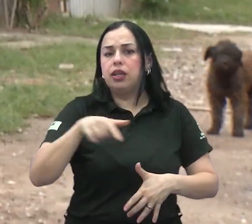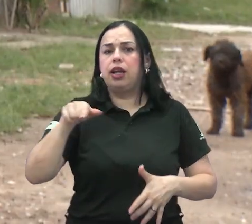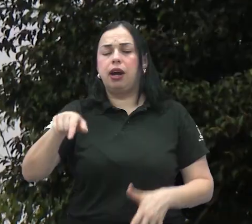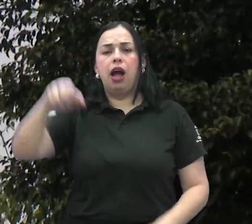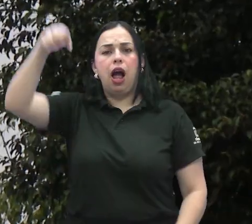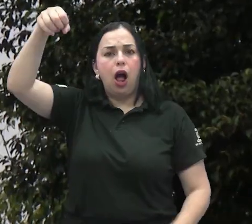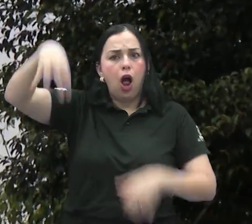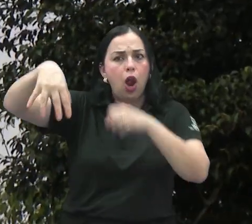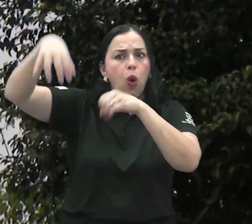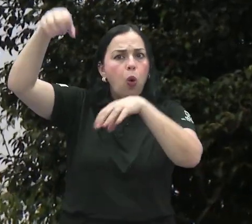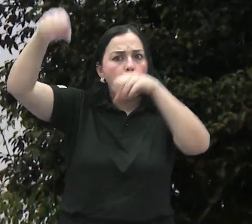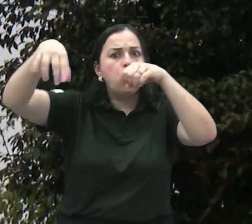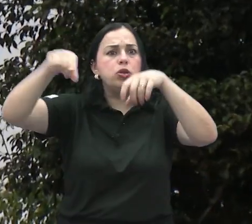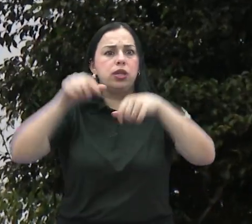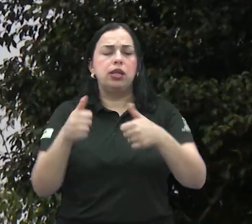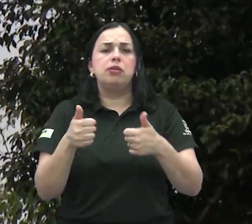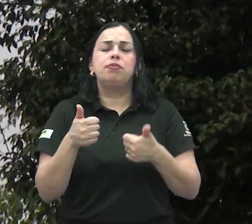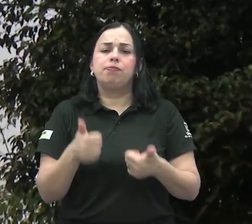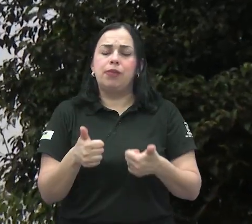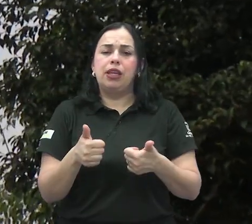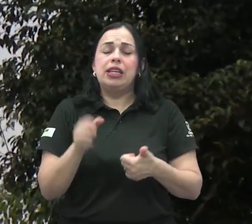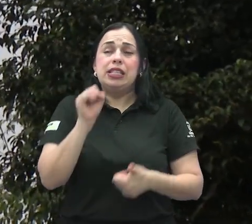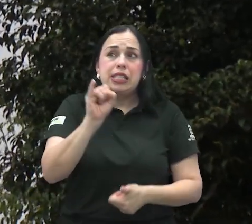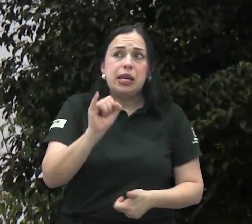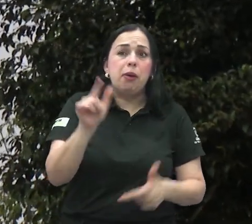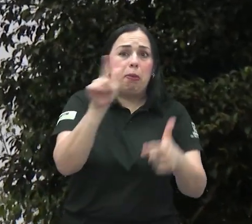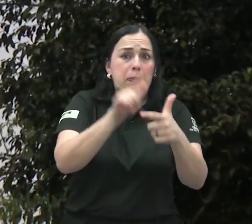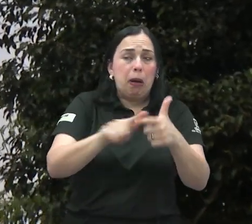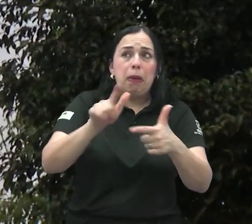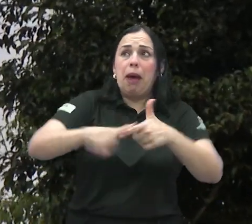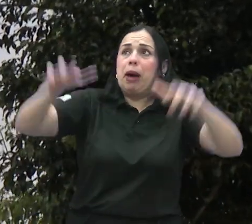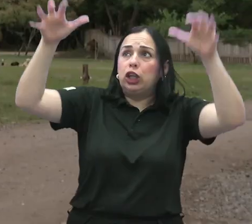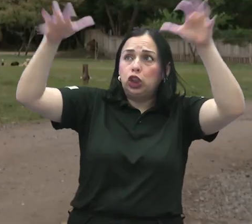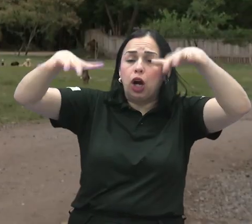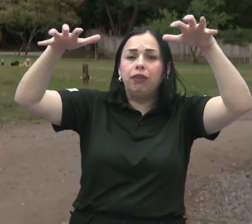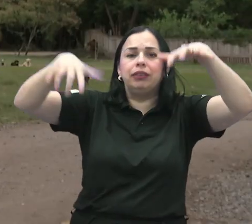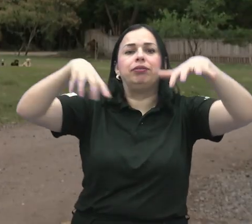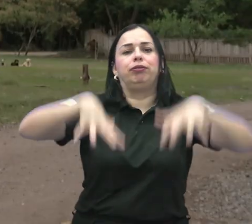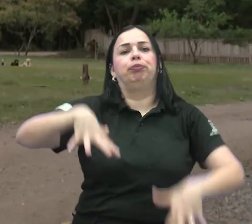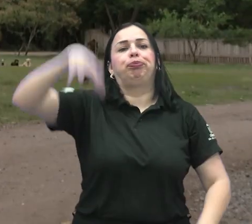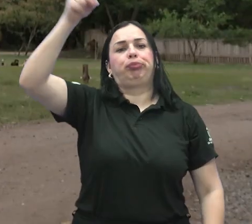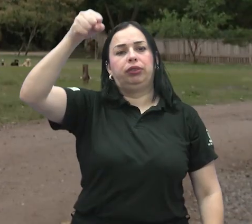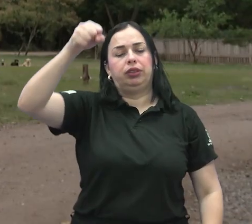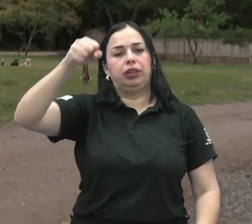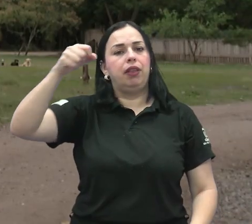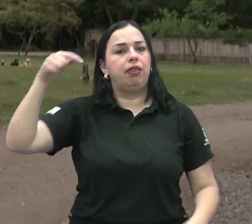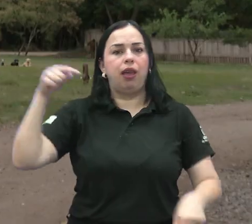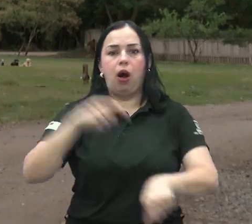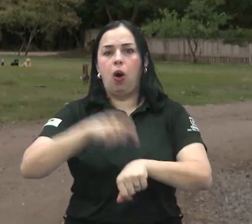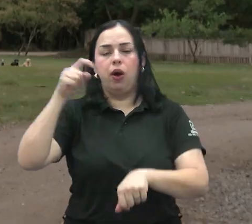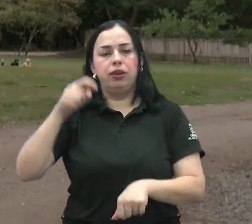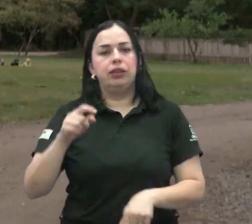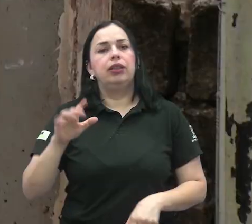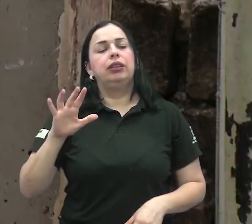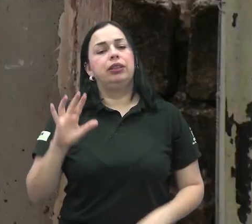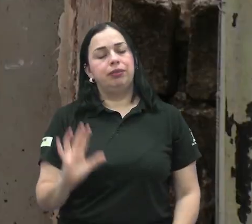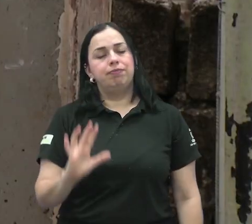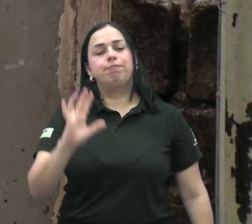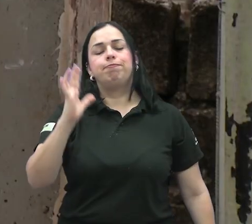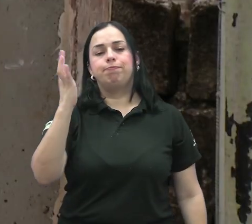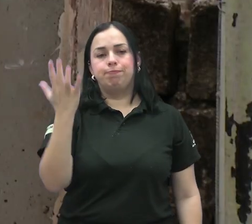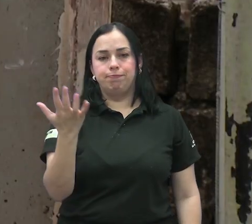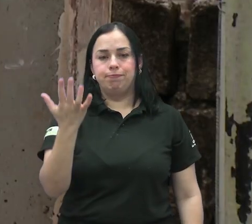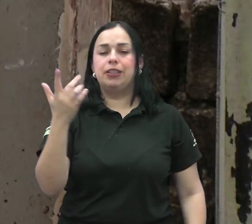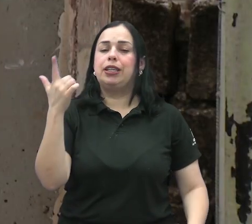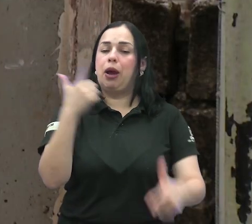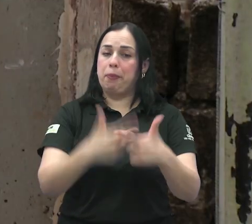que aqui o trabalho da concessionária de energia é maior quando chove. Em quase toda a chuva, a energia cai. E a